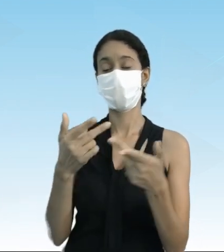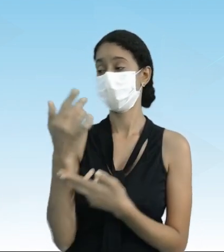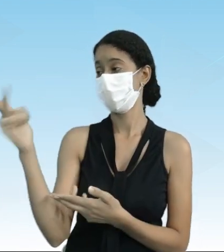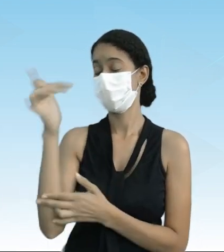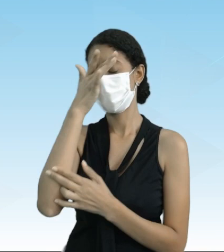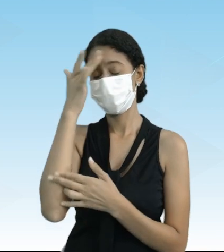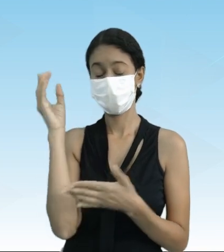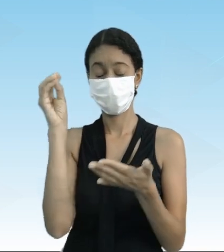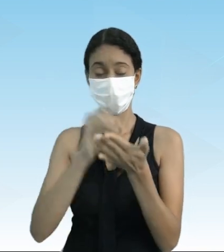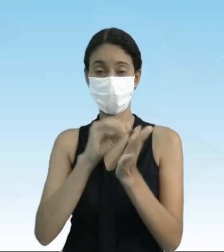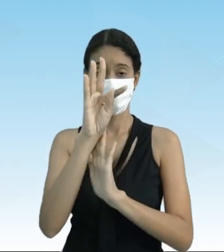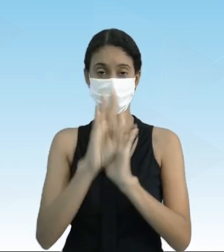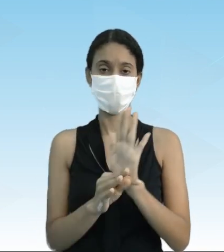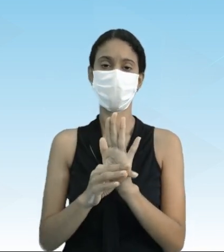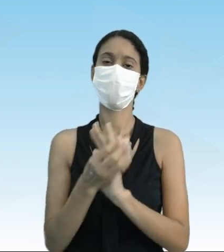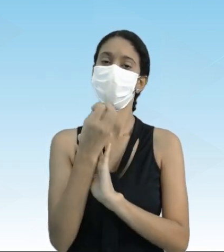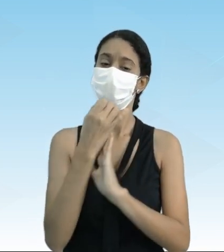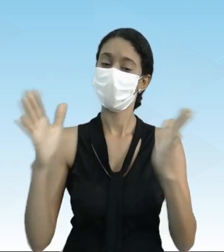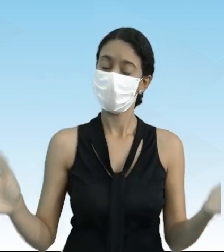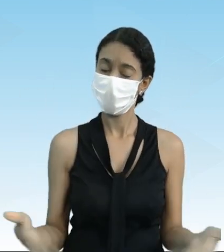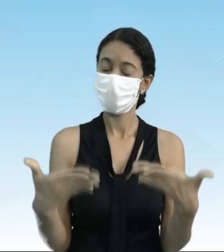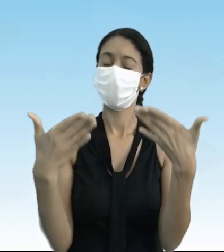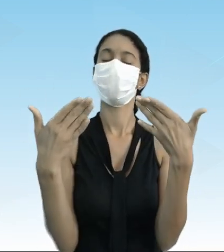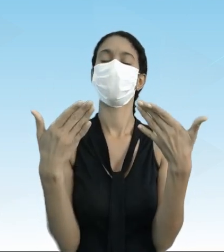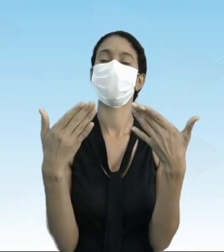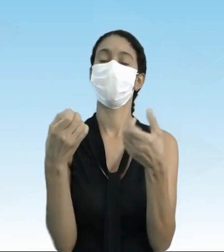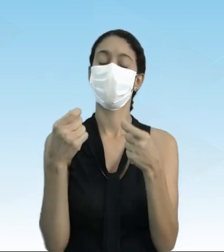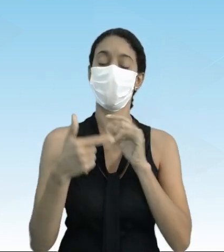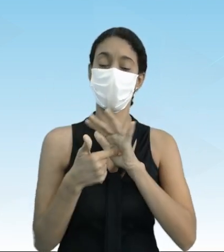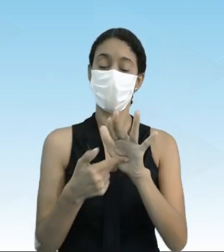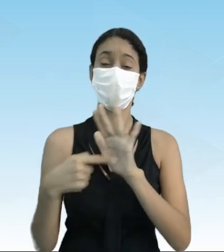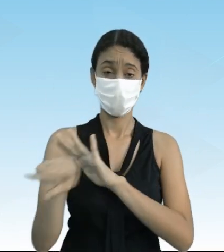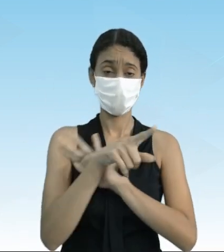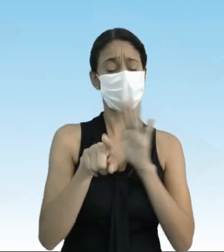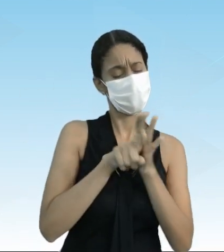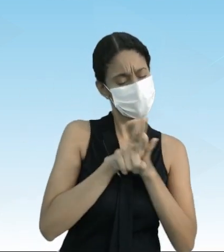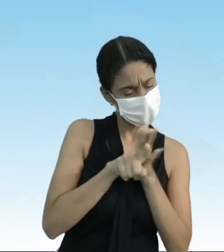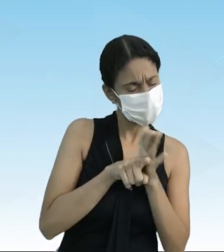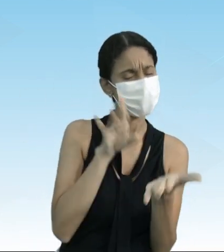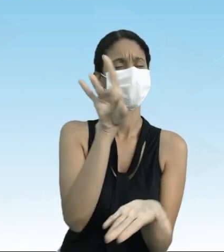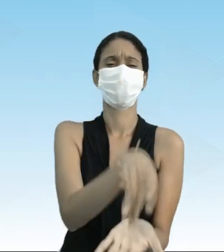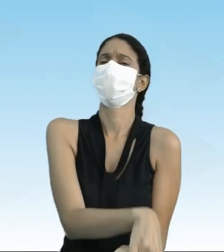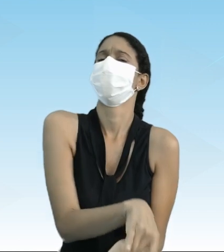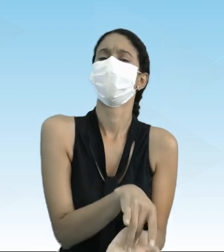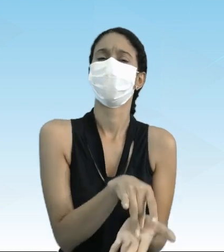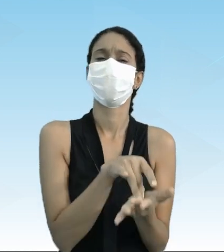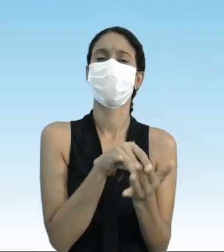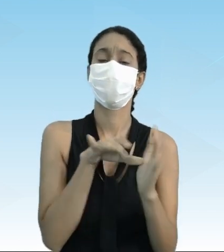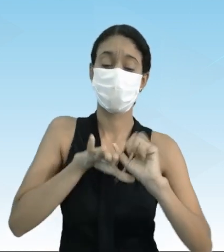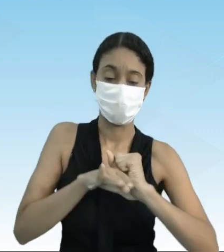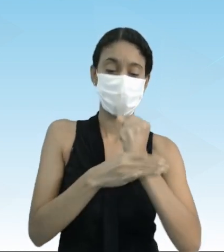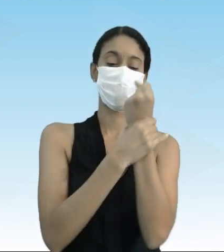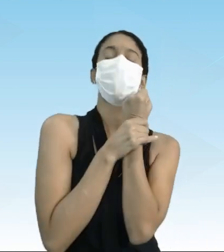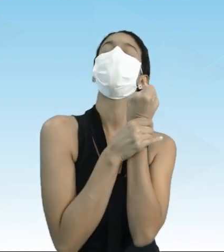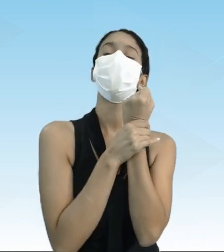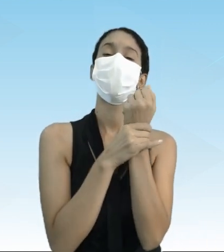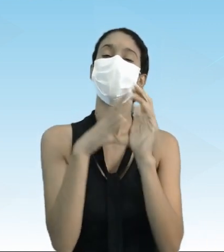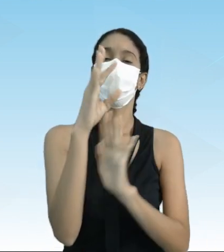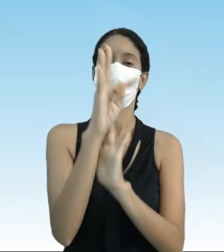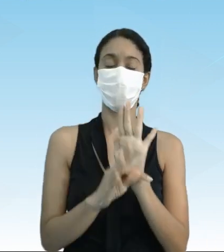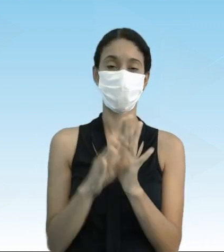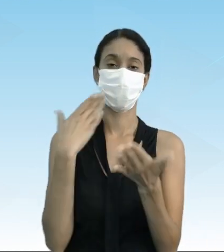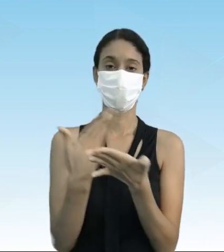nosso texto, enriquece. Isso mostra que você pesquisou. Isso dá sustentação ao que